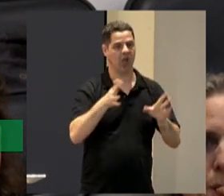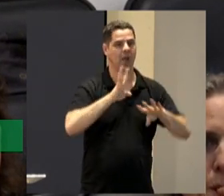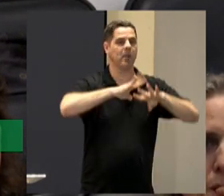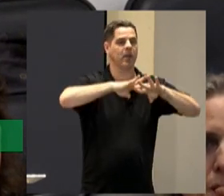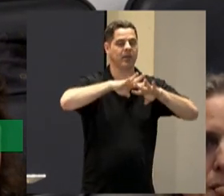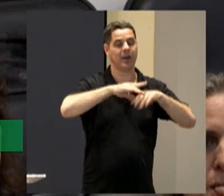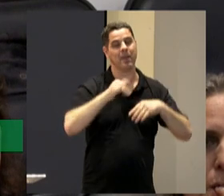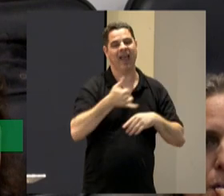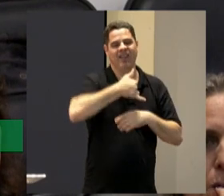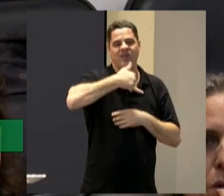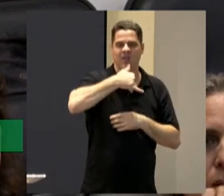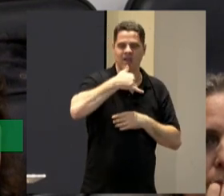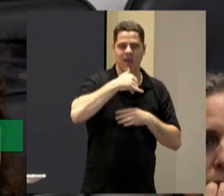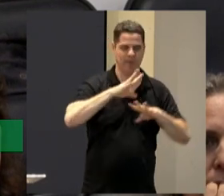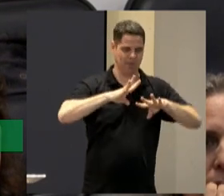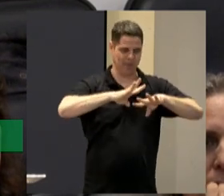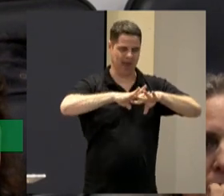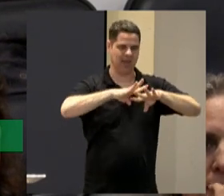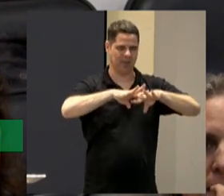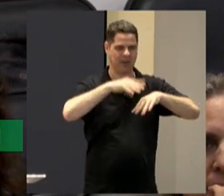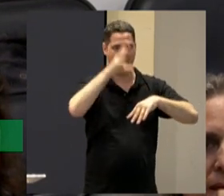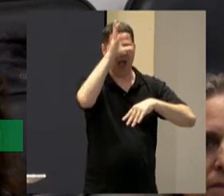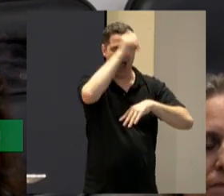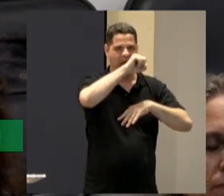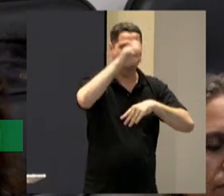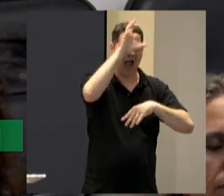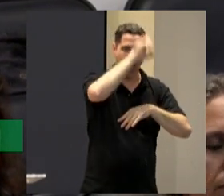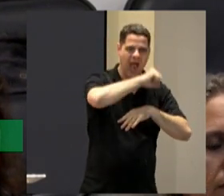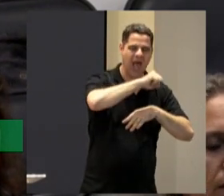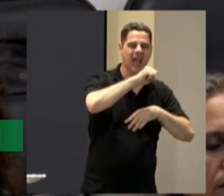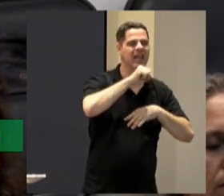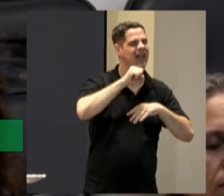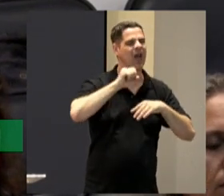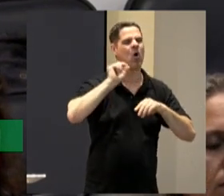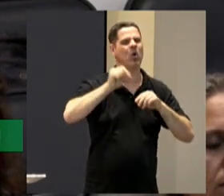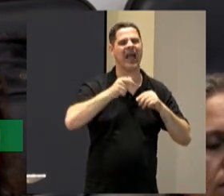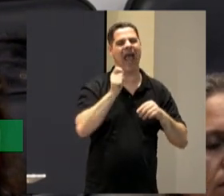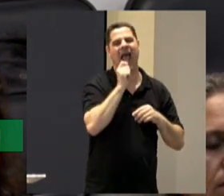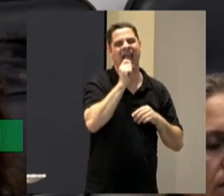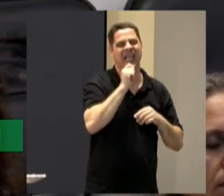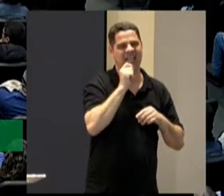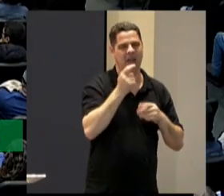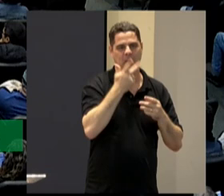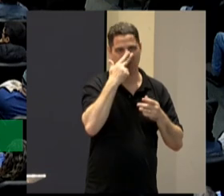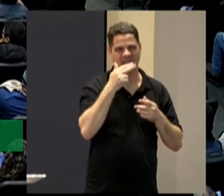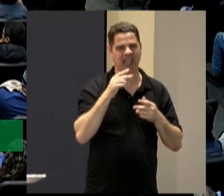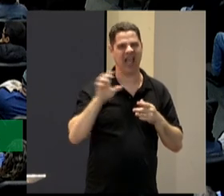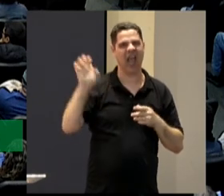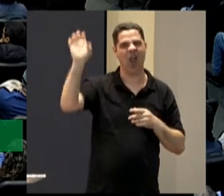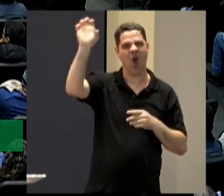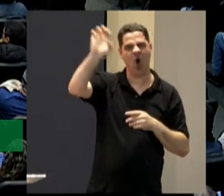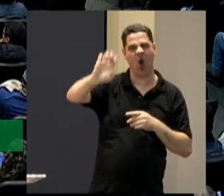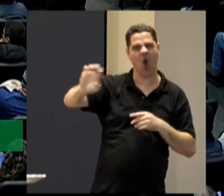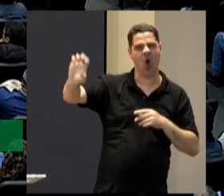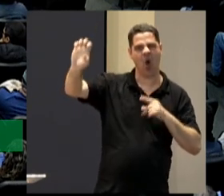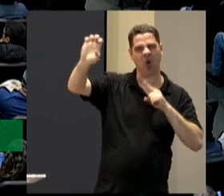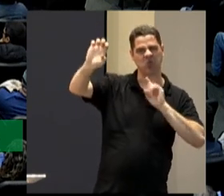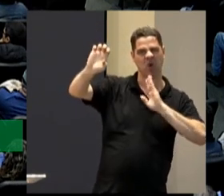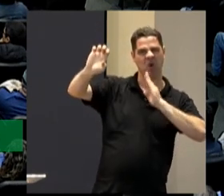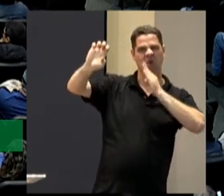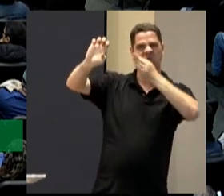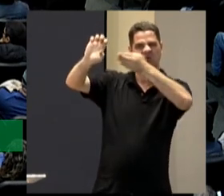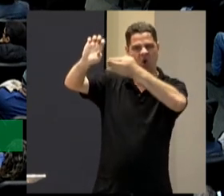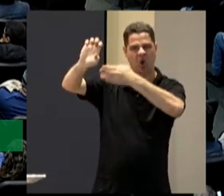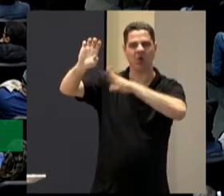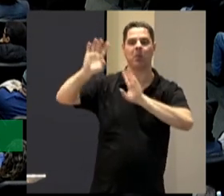e infelizmente a matemática que eu aprendi ainda é muito eurocêntrica. A